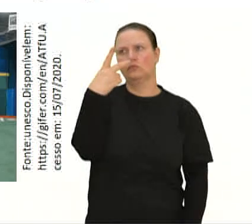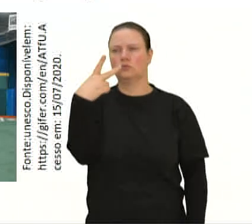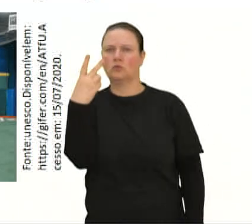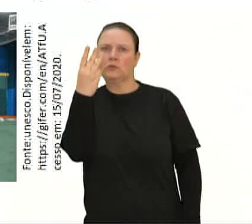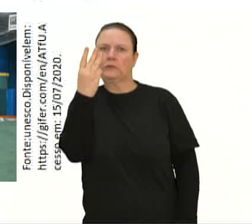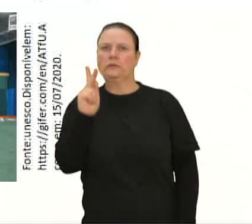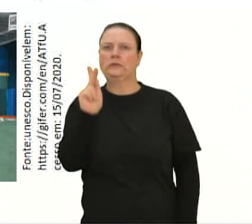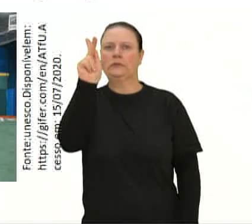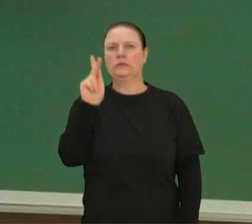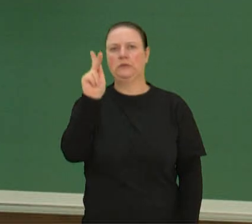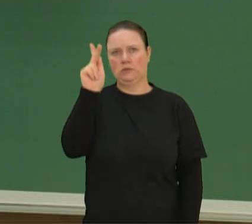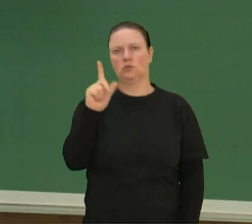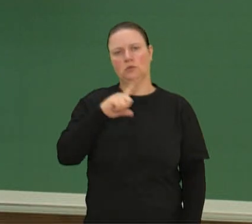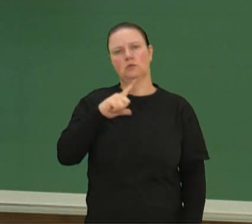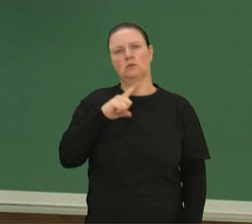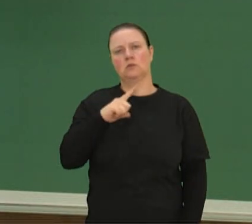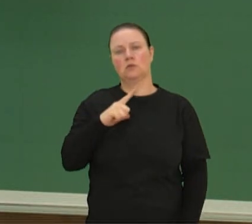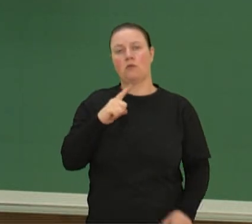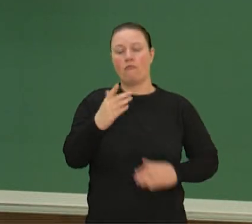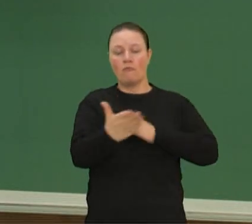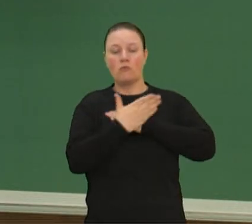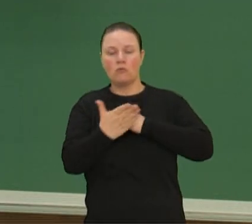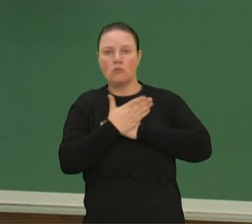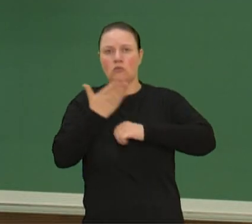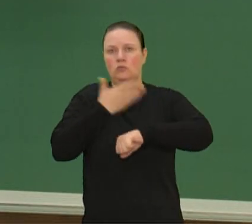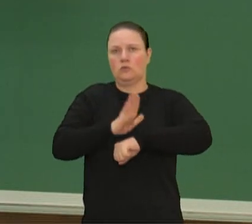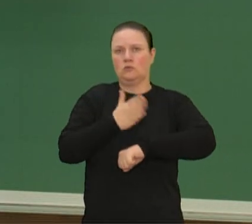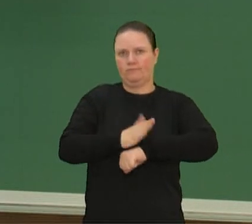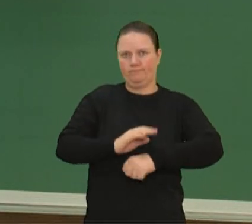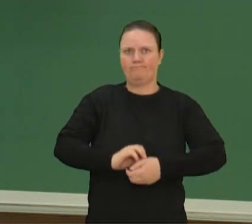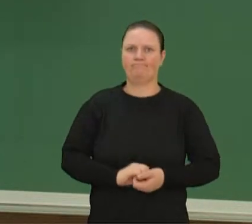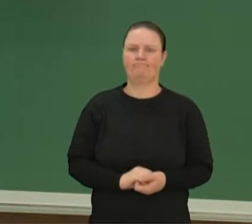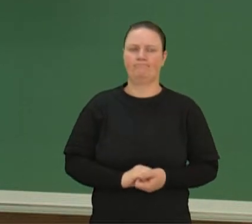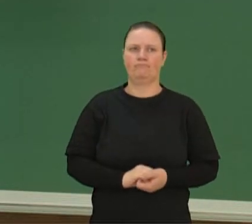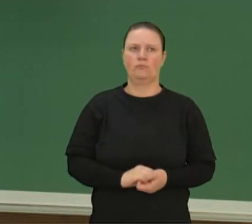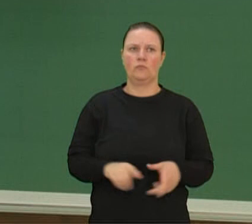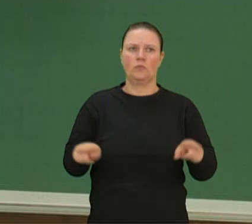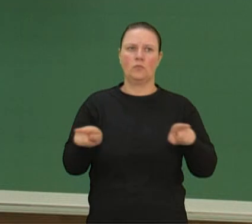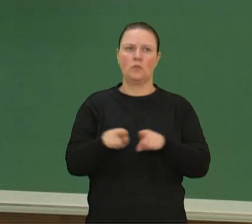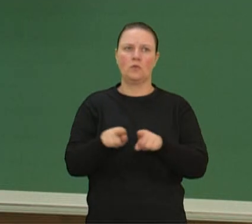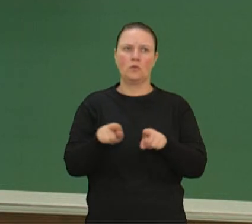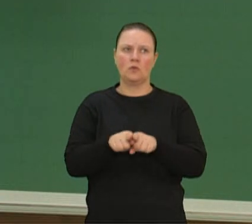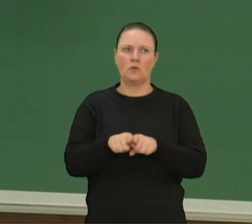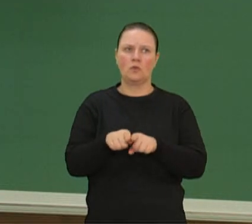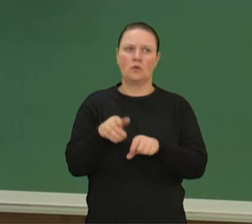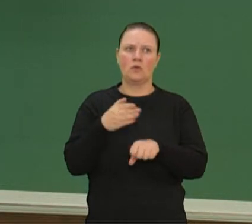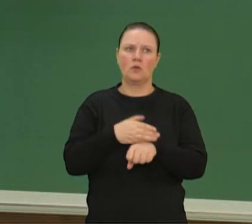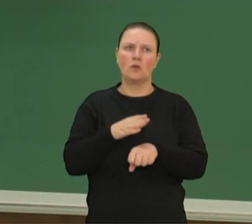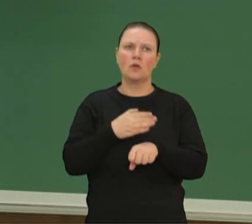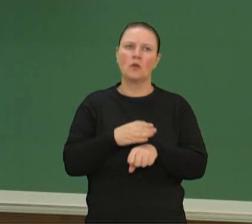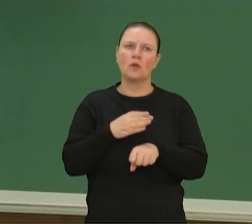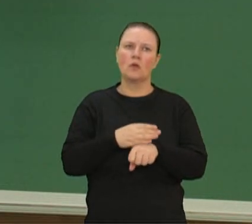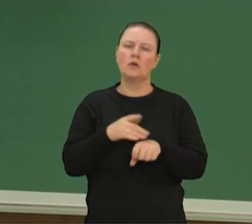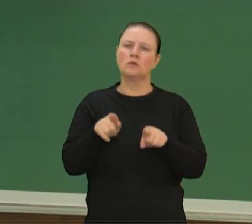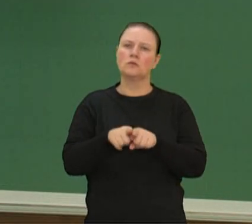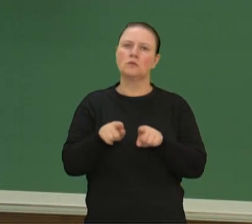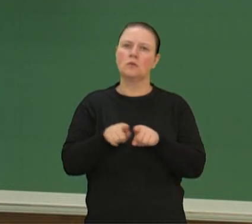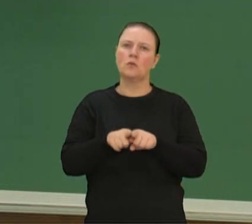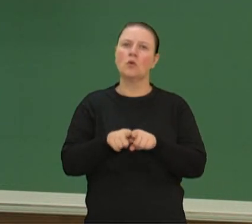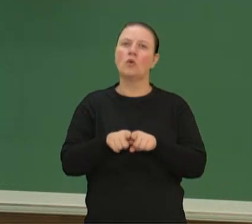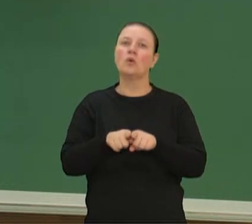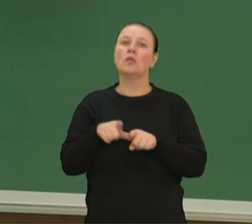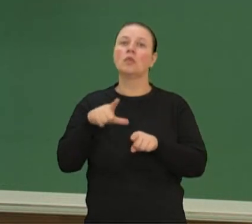quilos. Essa carga é que vai ajudar nos treinamentos. Pliometria, exercícios pliométricos de salto com e